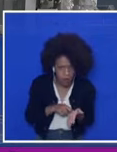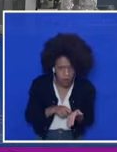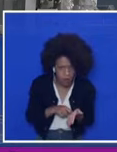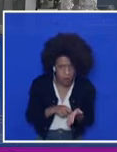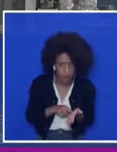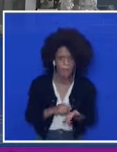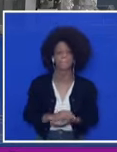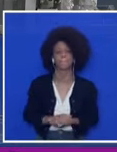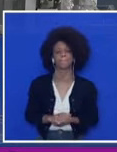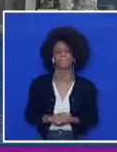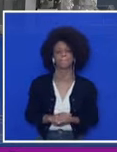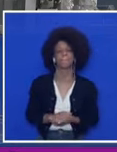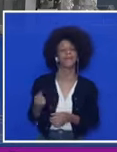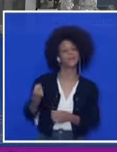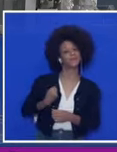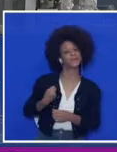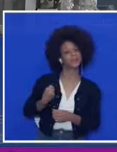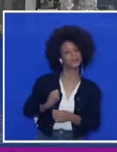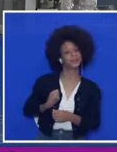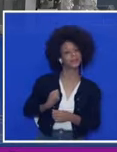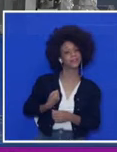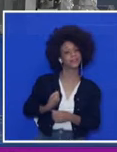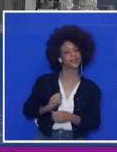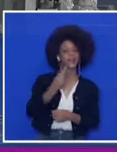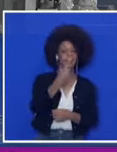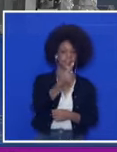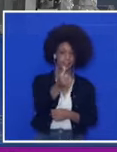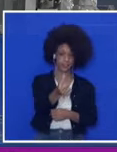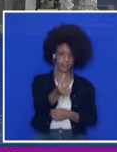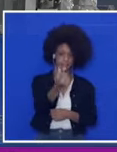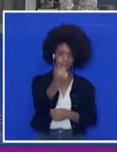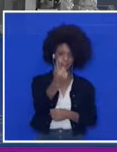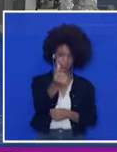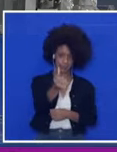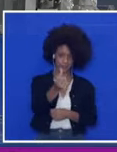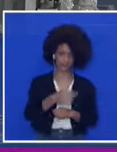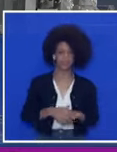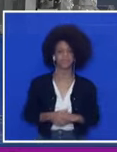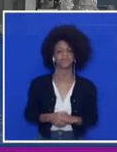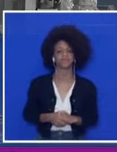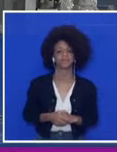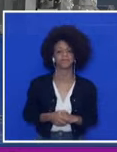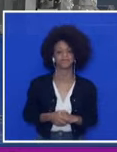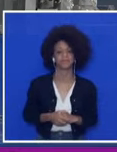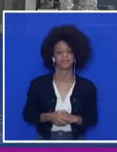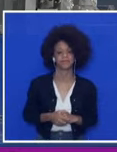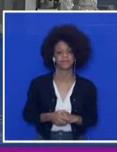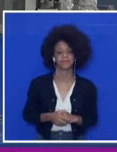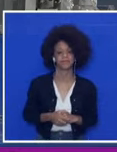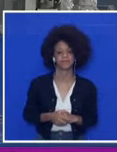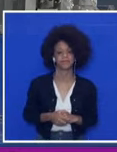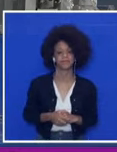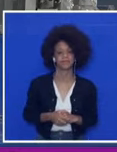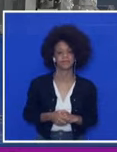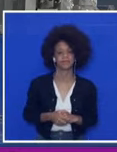marcando? Bola rosa, número 16. Rosa, 16.